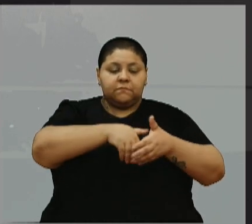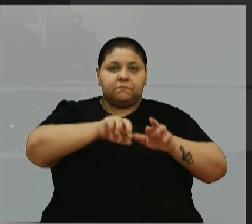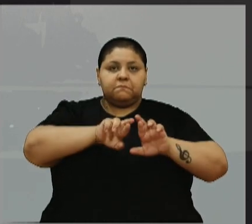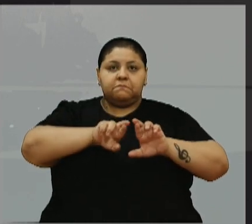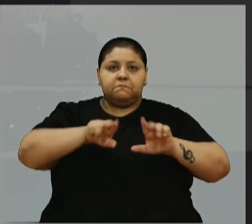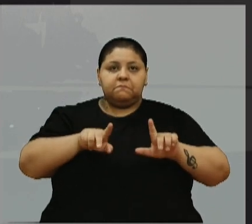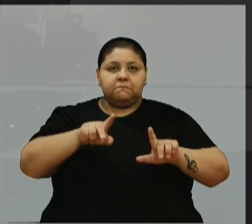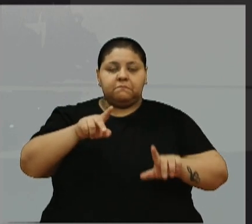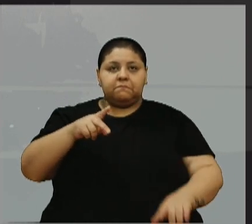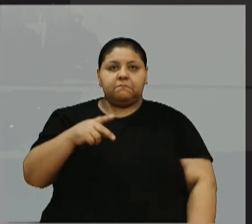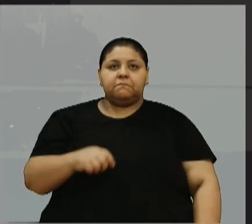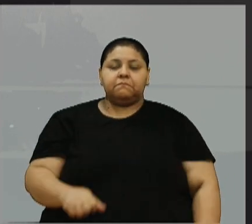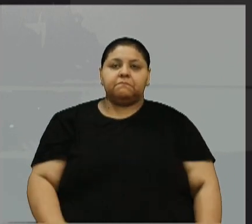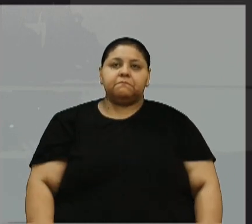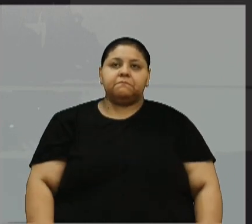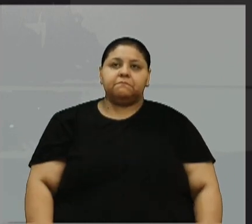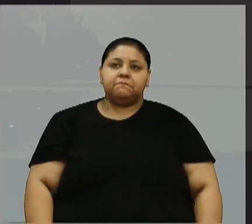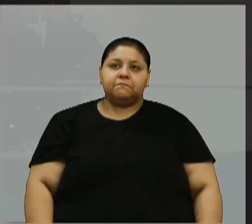de